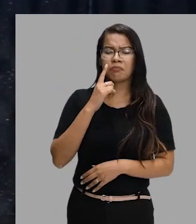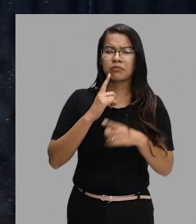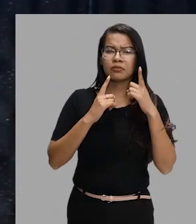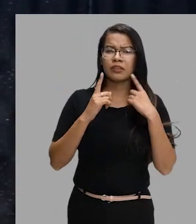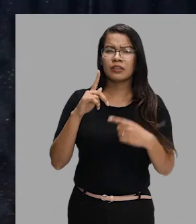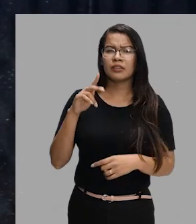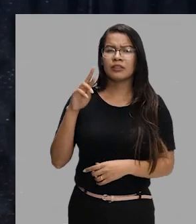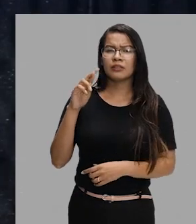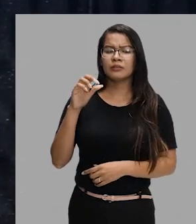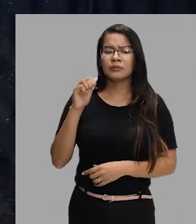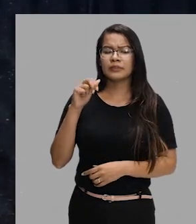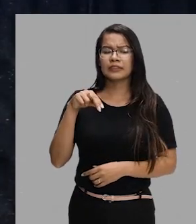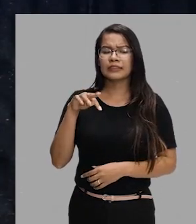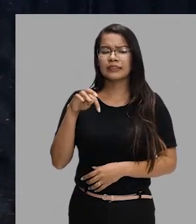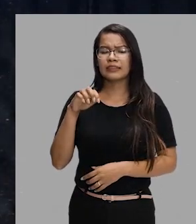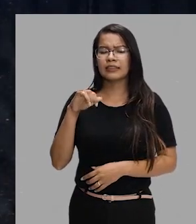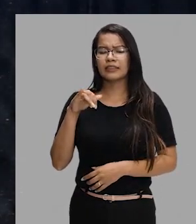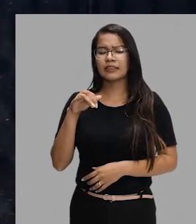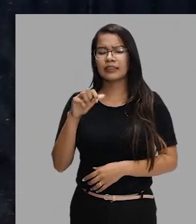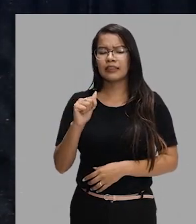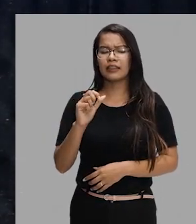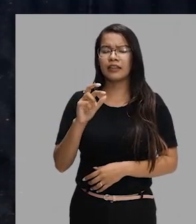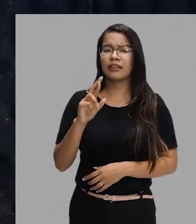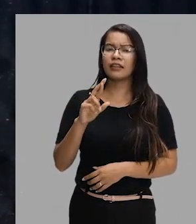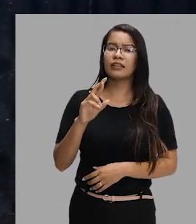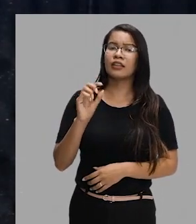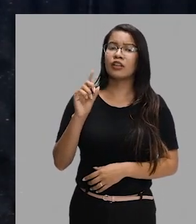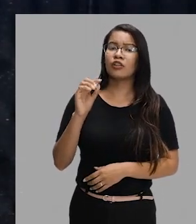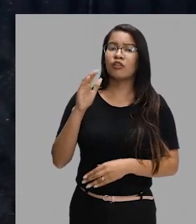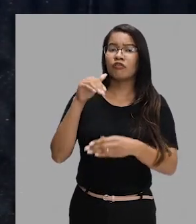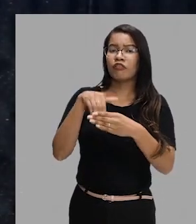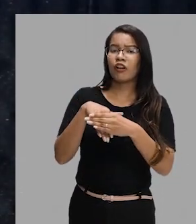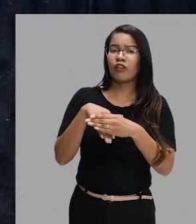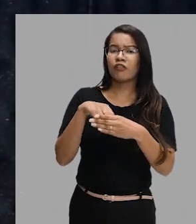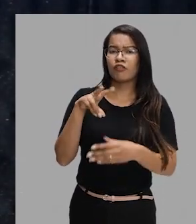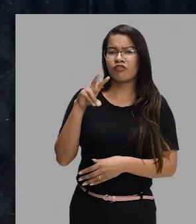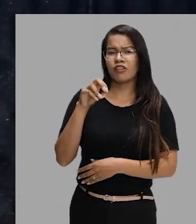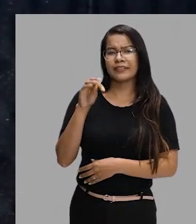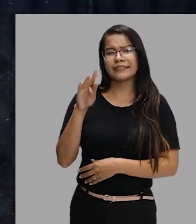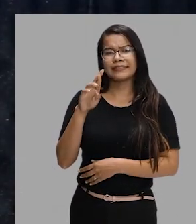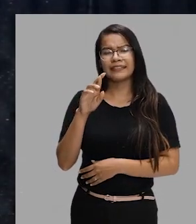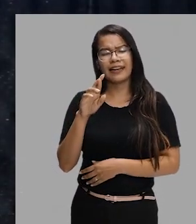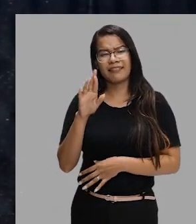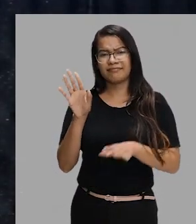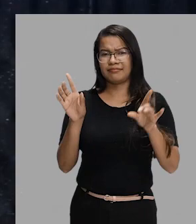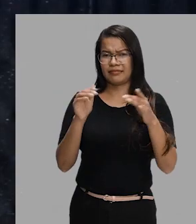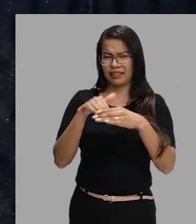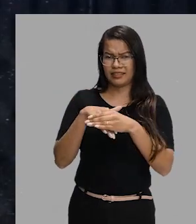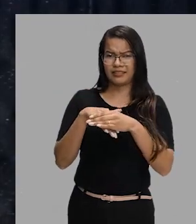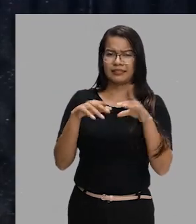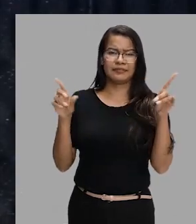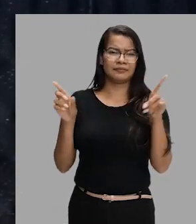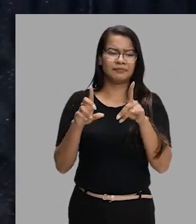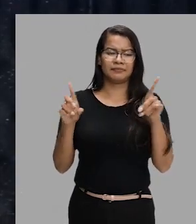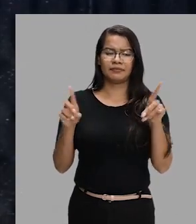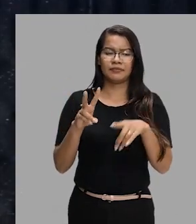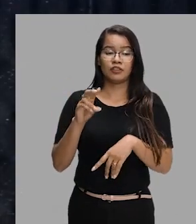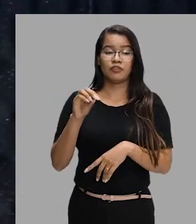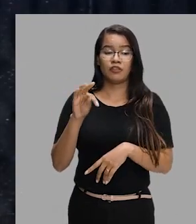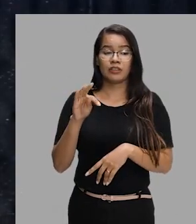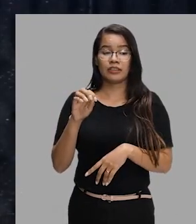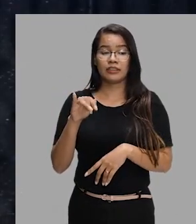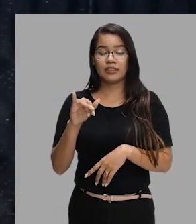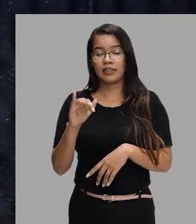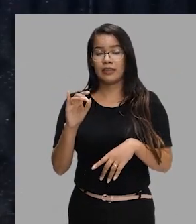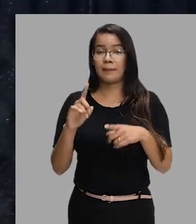Votar, não é chegar lá na urna eletrônica e apertar o número, não, tá? votei, de voto mesmo, mas não